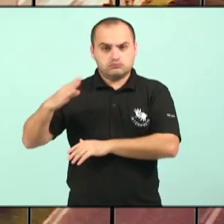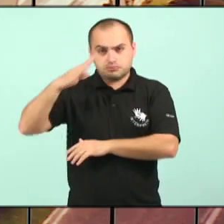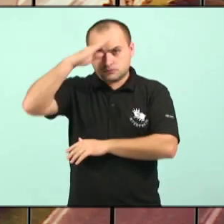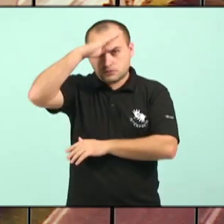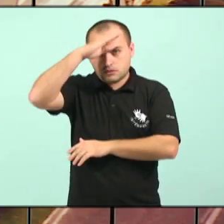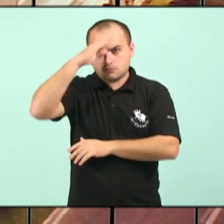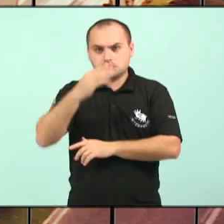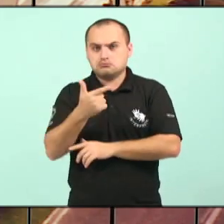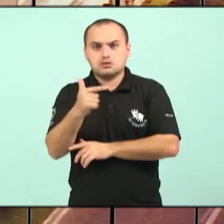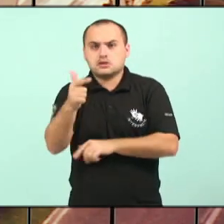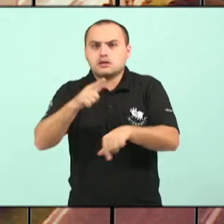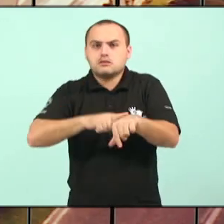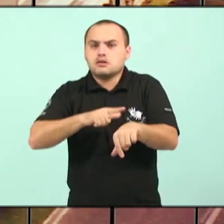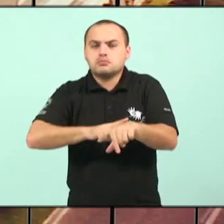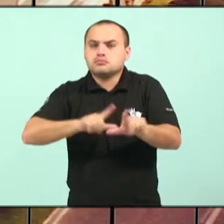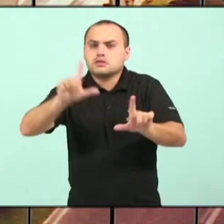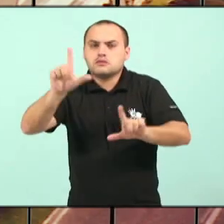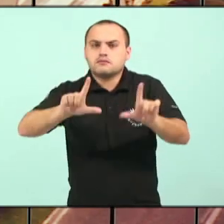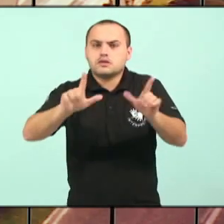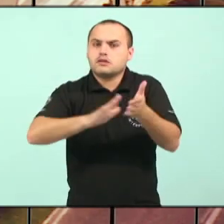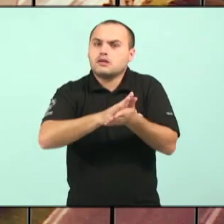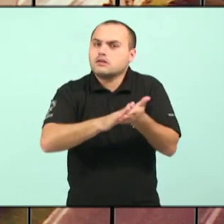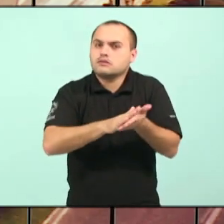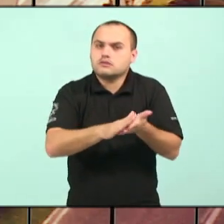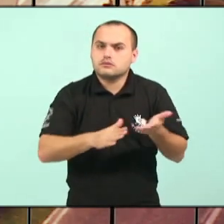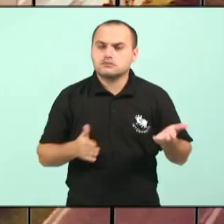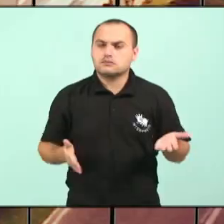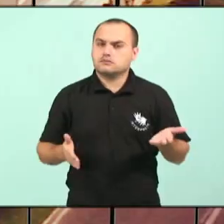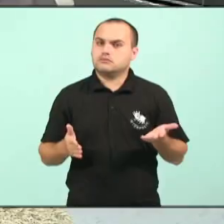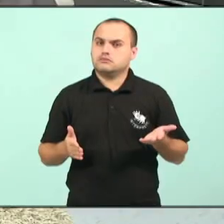exemplo, que não tinha tempo de televisão, não tinha